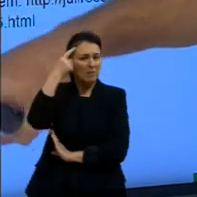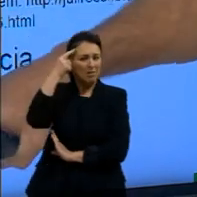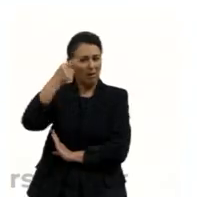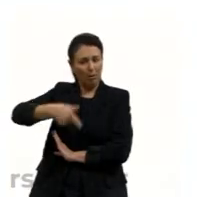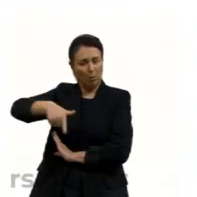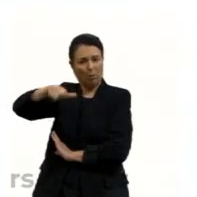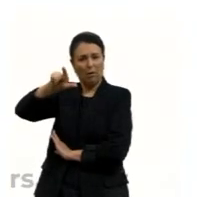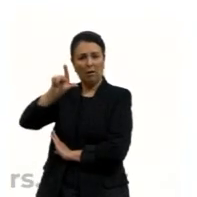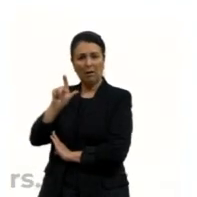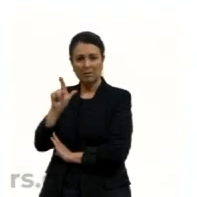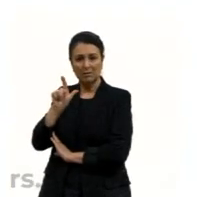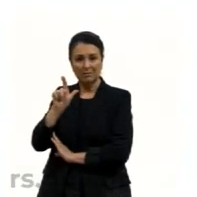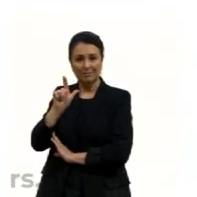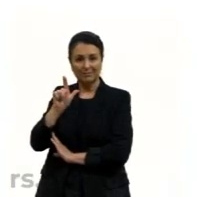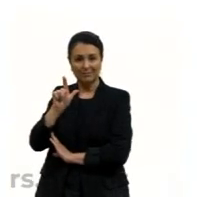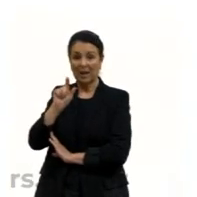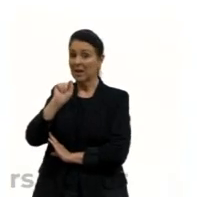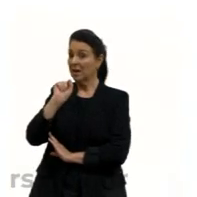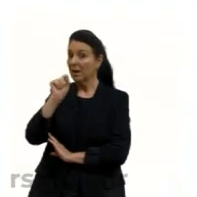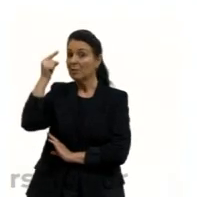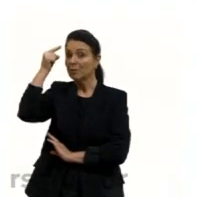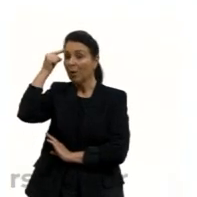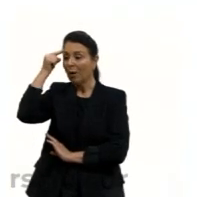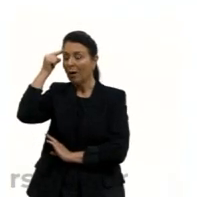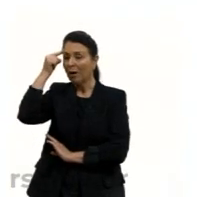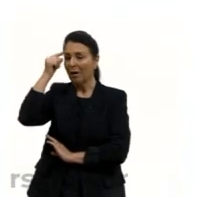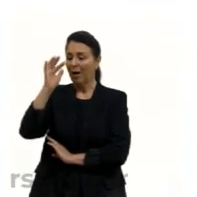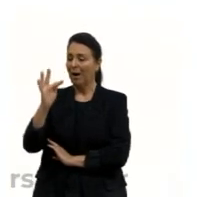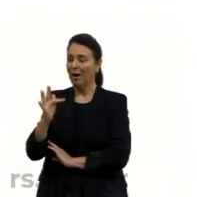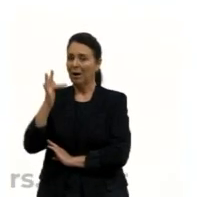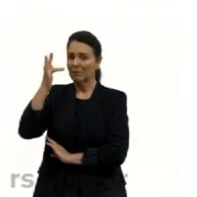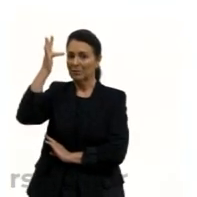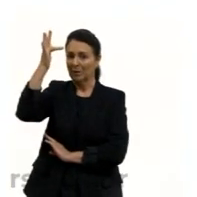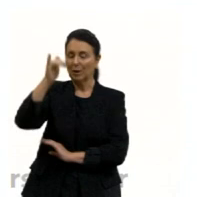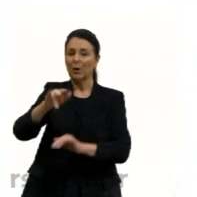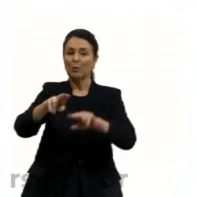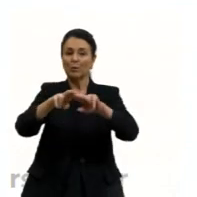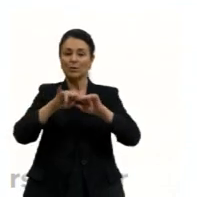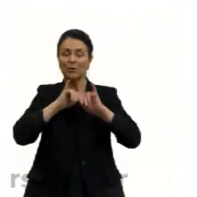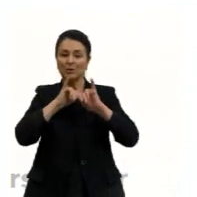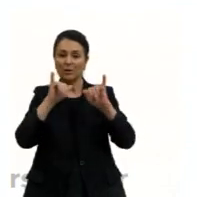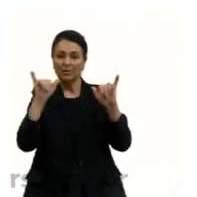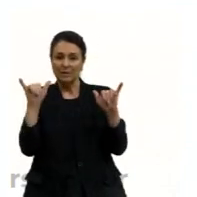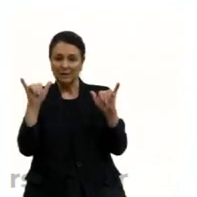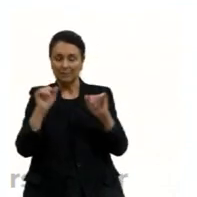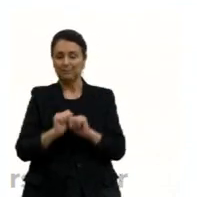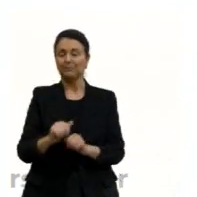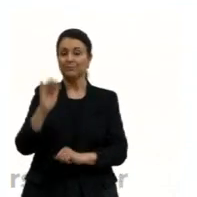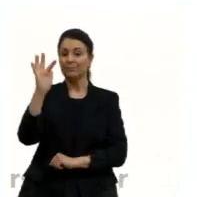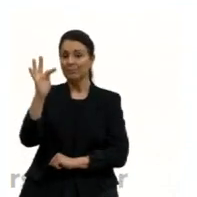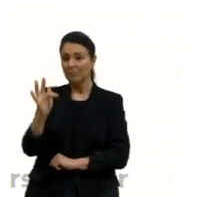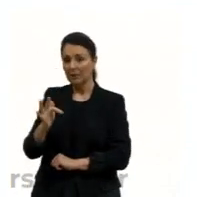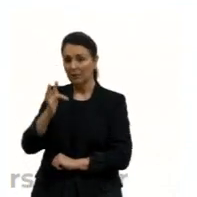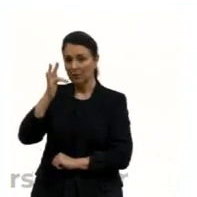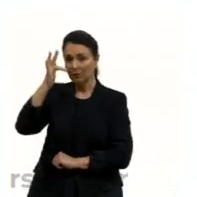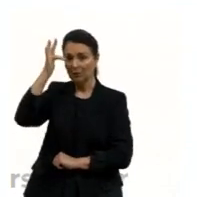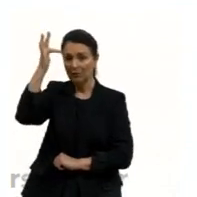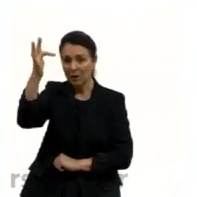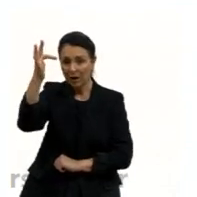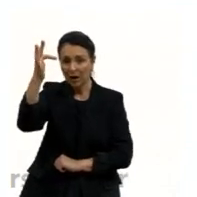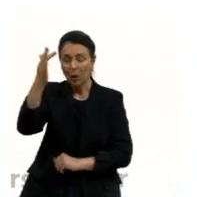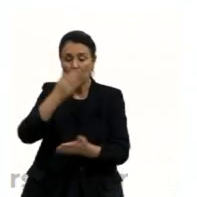pela filosofia por isso que nós costumamos dizer E aí é claro eu como do mundo é filosofia que a filosofia é a